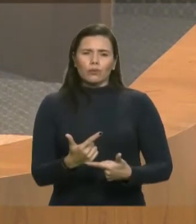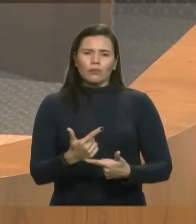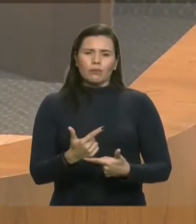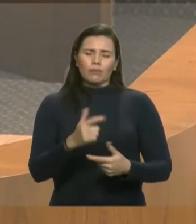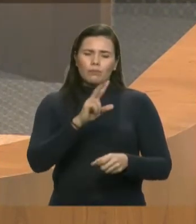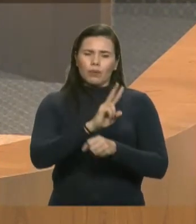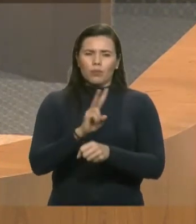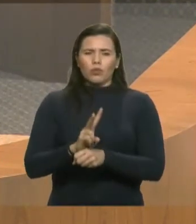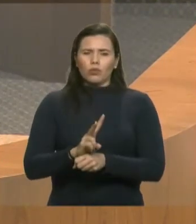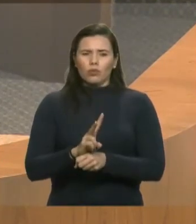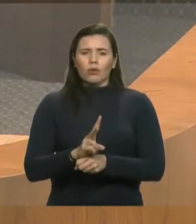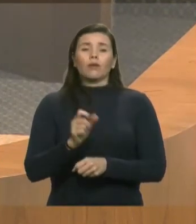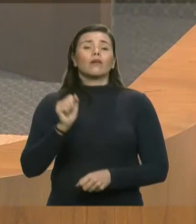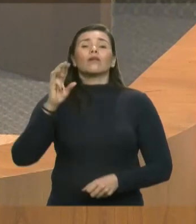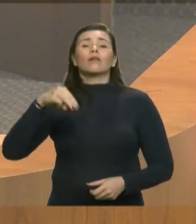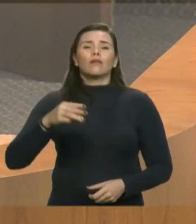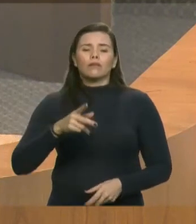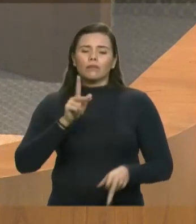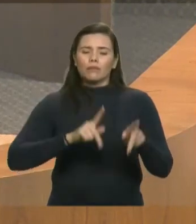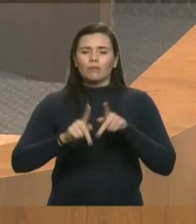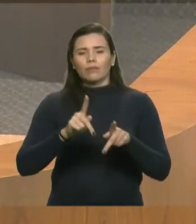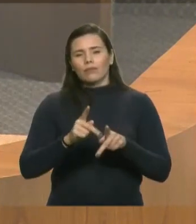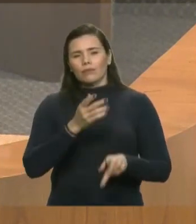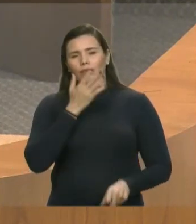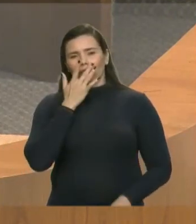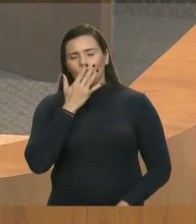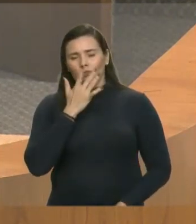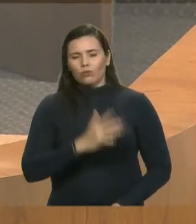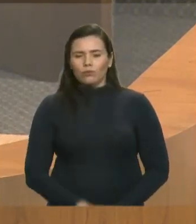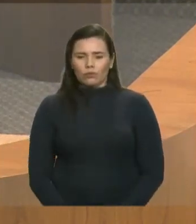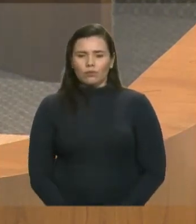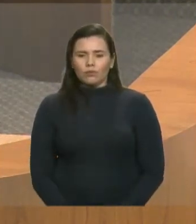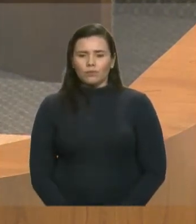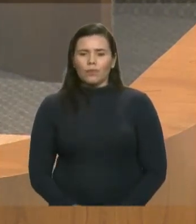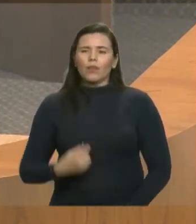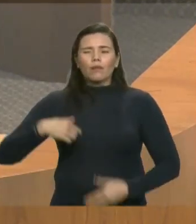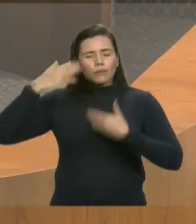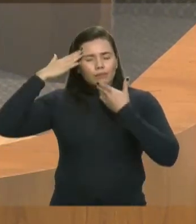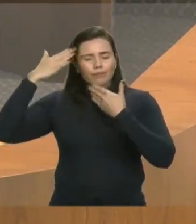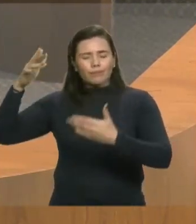Meu muito obrigado, senhora presidenta, pela tolerância do tempo.